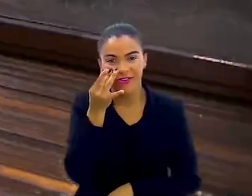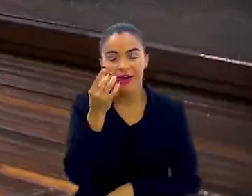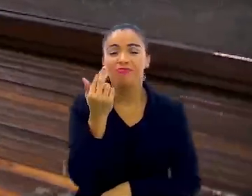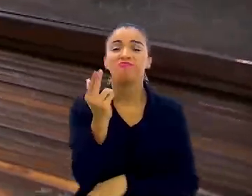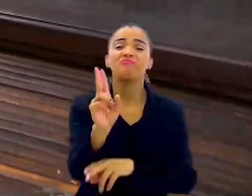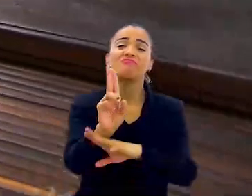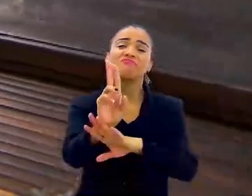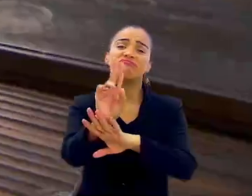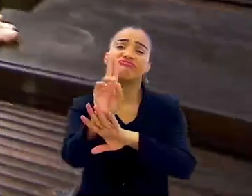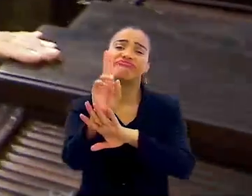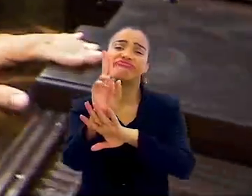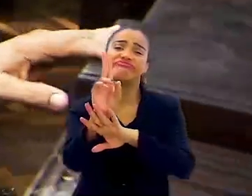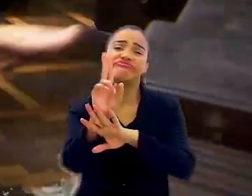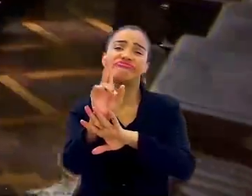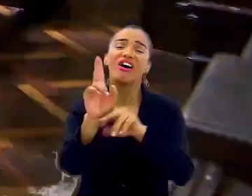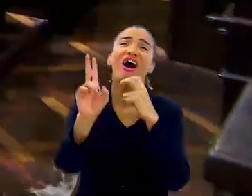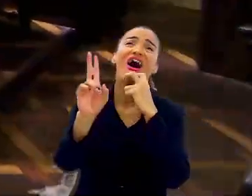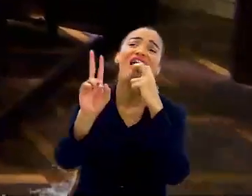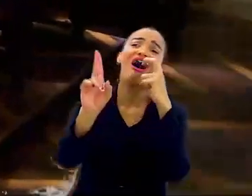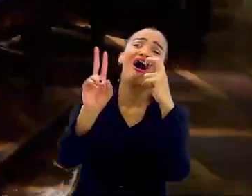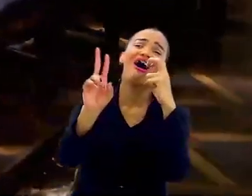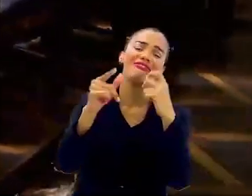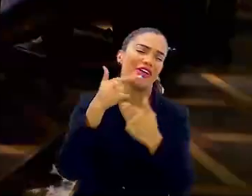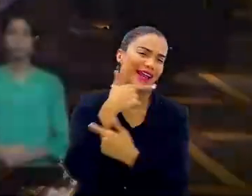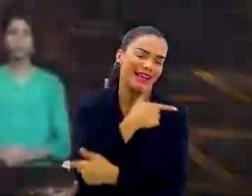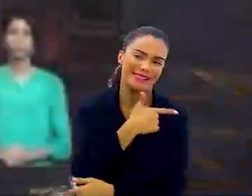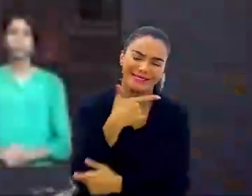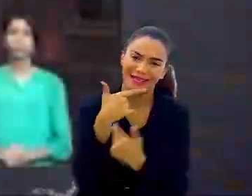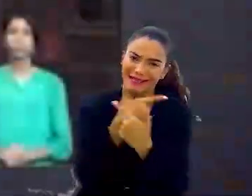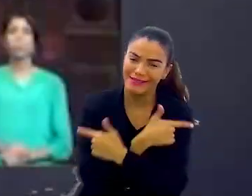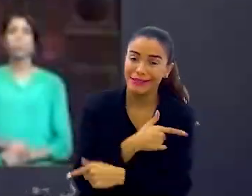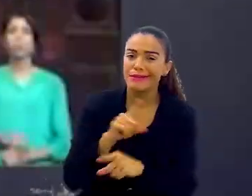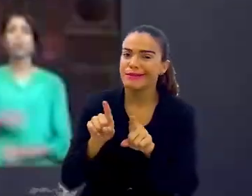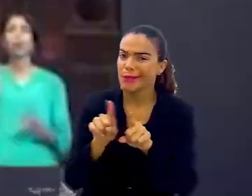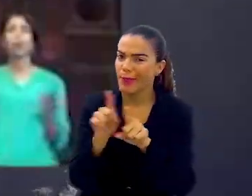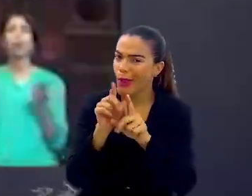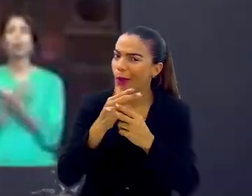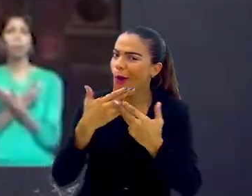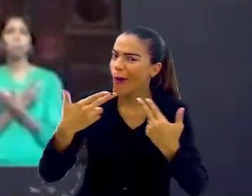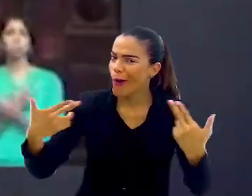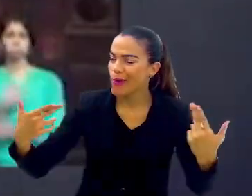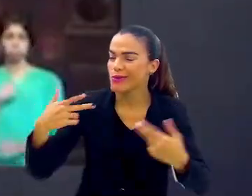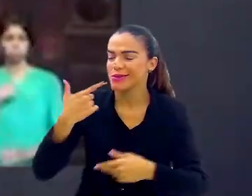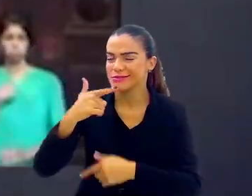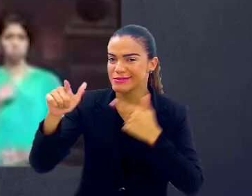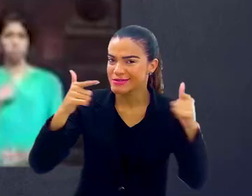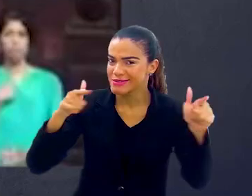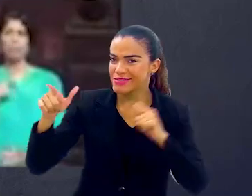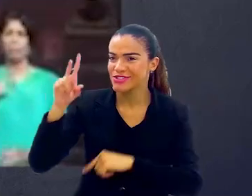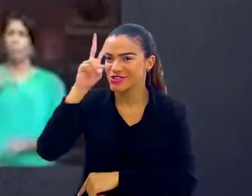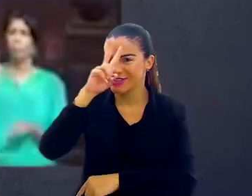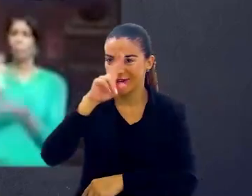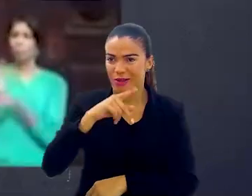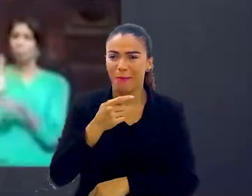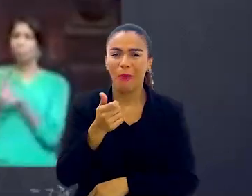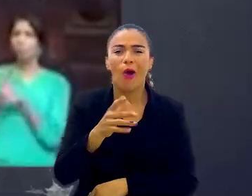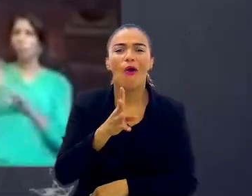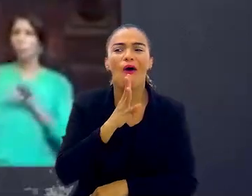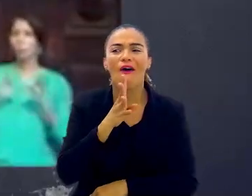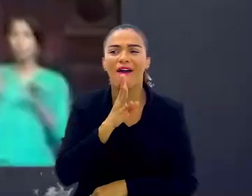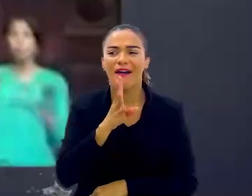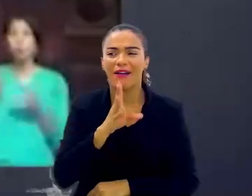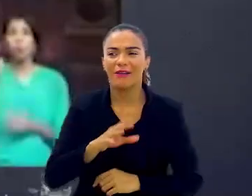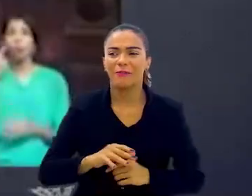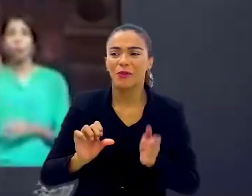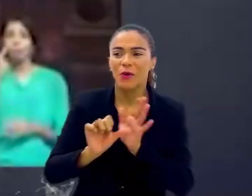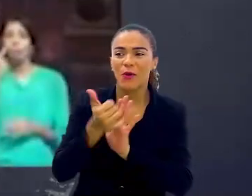com as pernas para cima pedindo socorro. Foi hilário. E outros fatos também pouco conhecidos dos